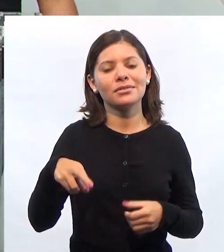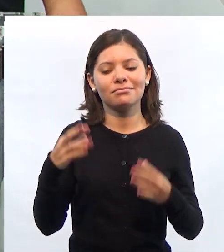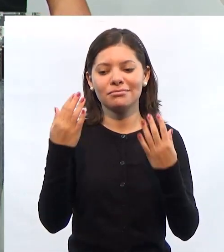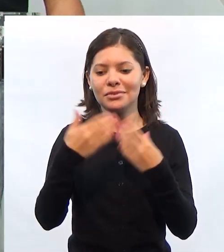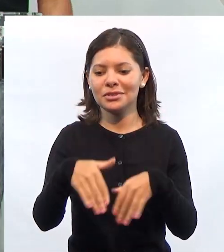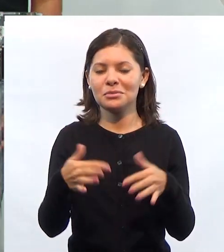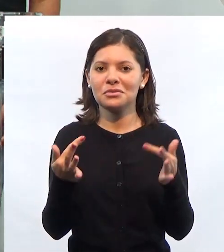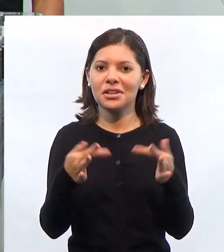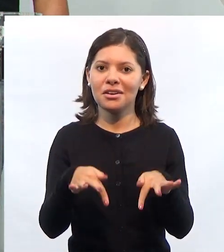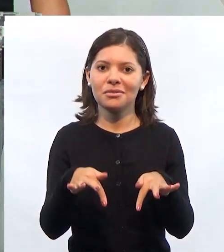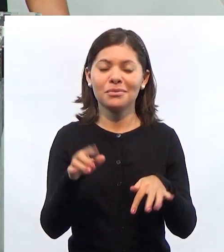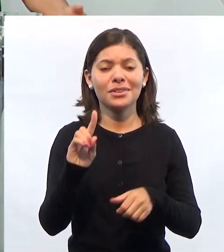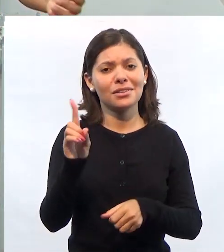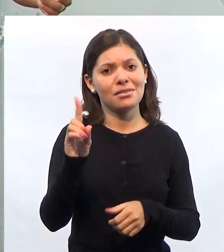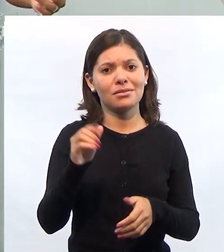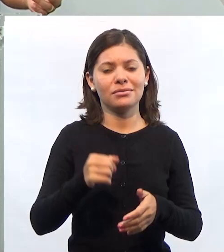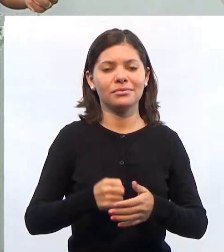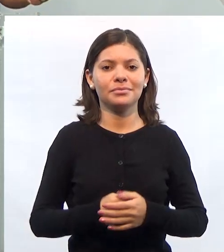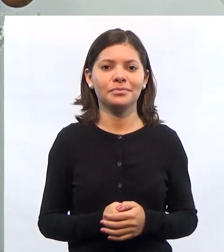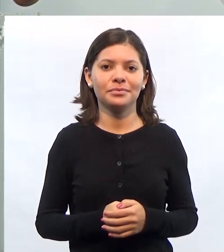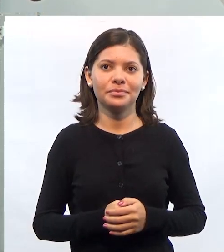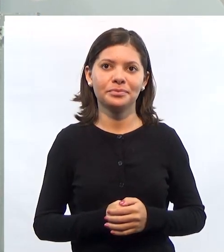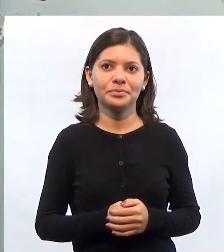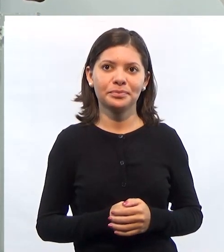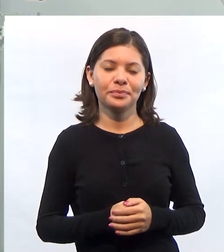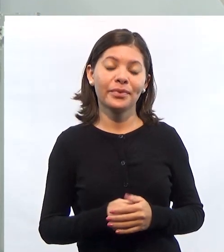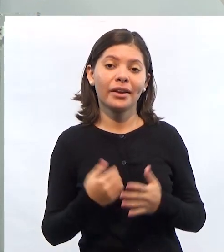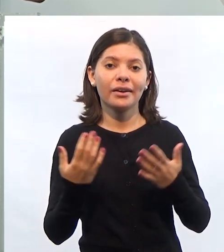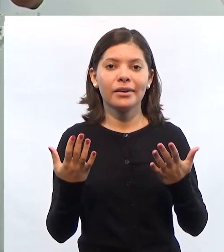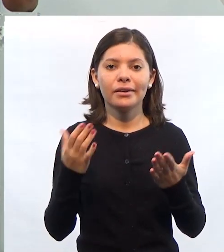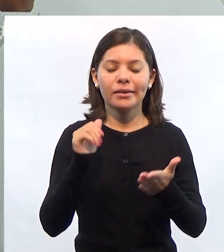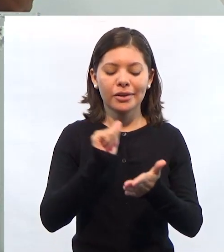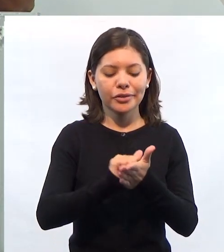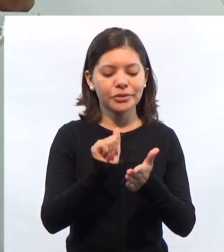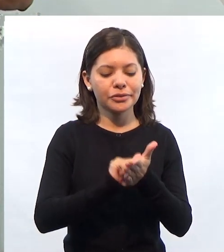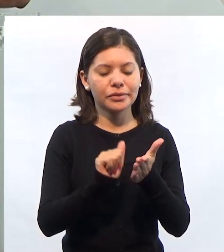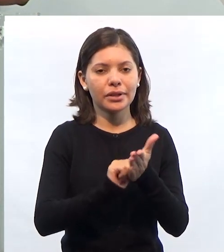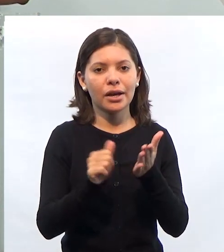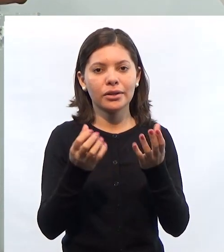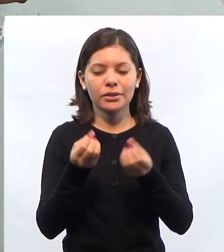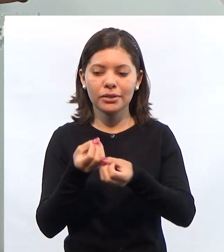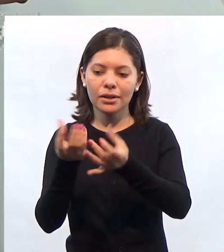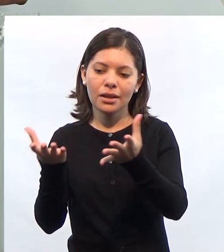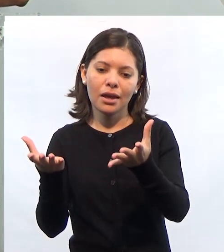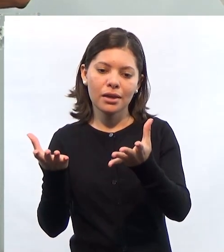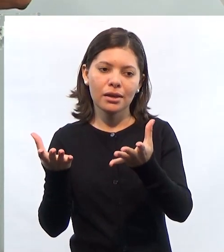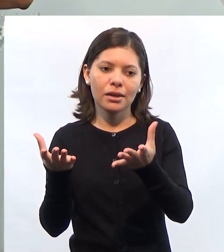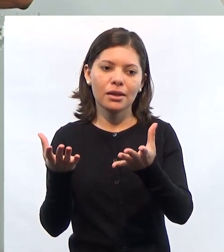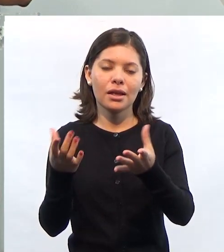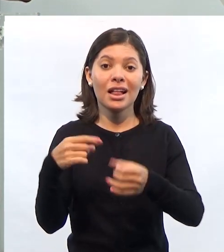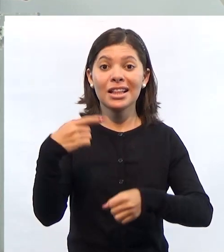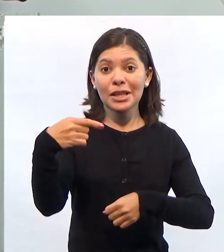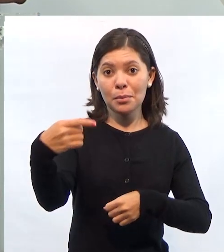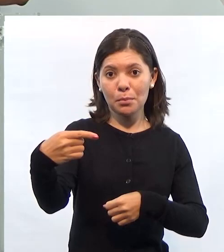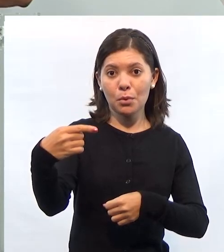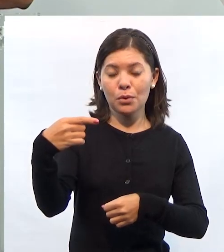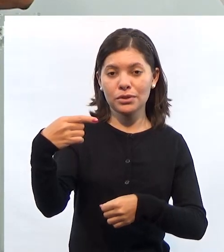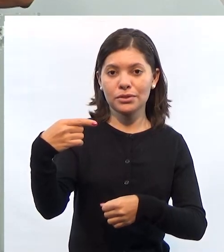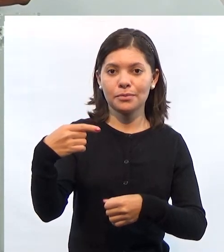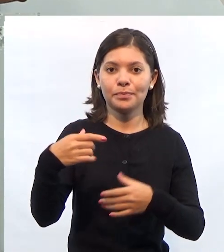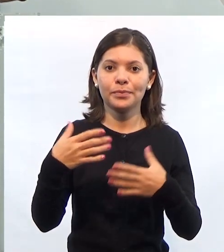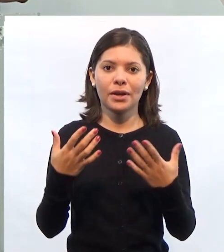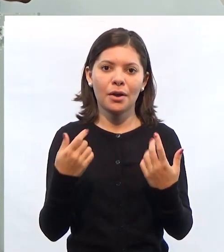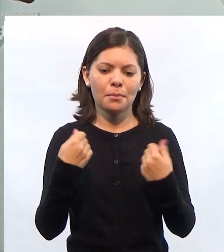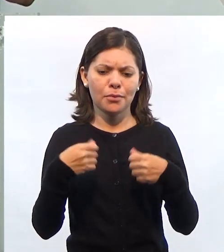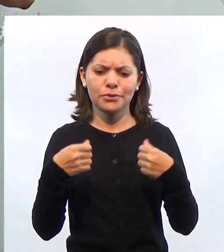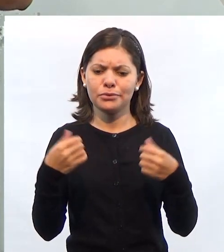não deixa fazer isso gente posta atividade lá ah atividade vai você entregue depois